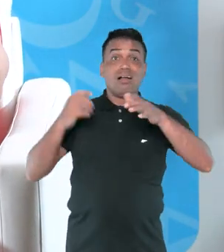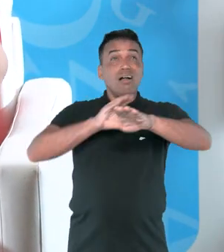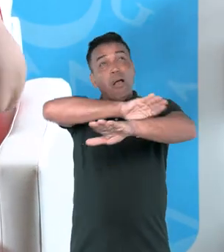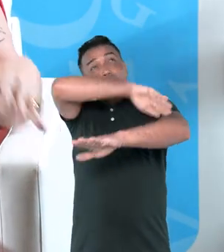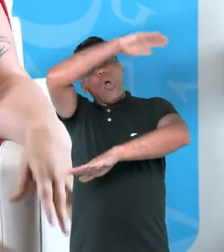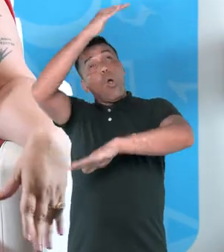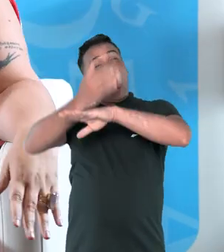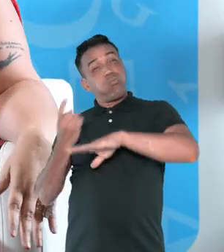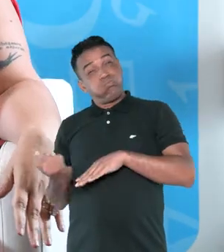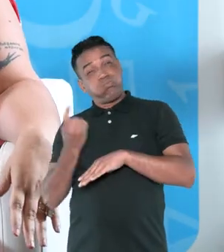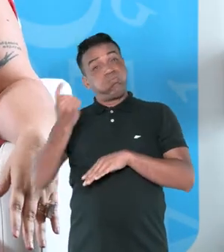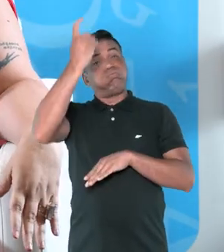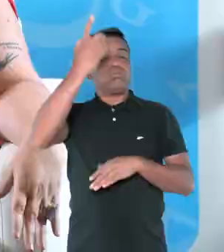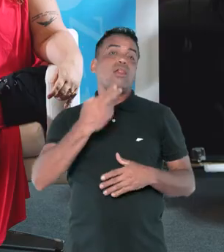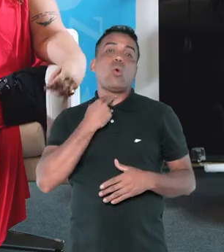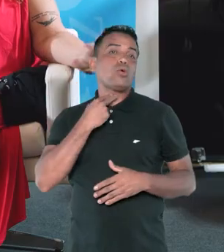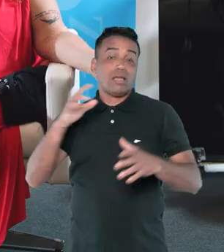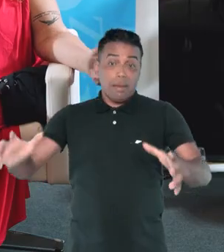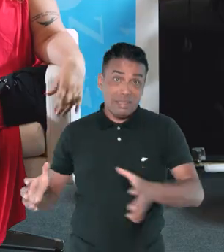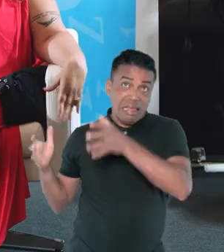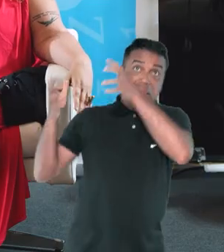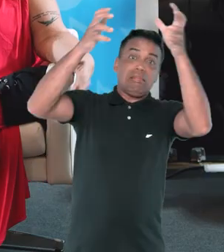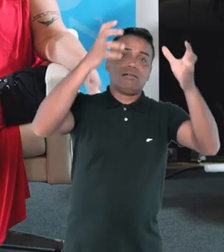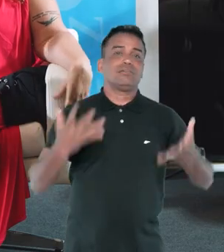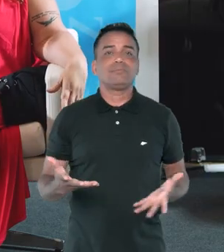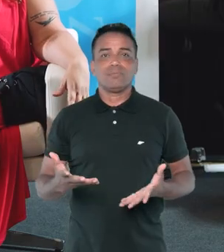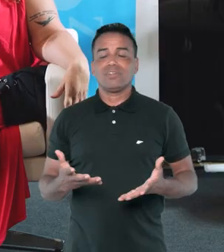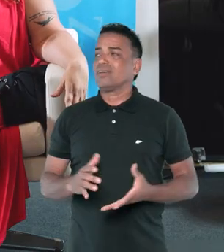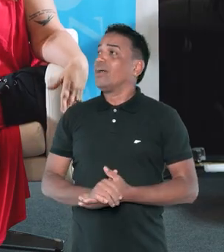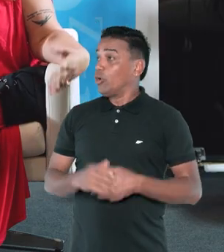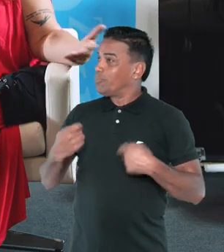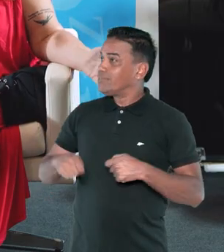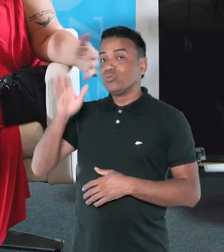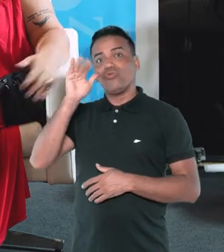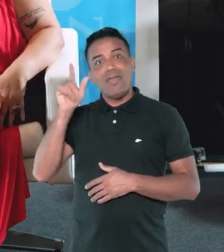íngreme, expliquei tudo. Aí ele fez. Aí olhou para o Fernando e disse assim, eu tenho que ver.